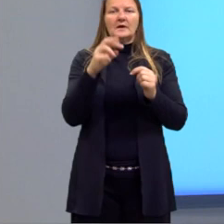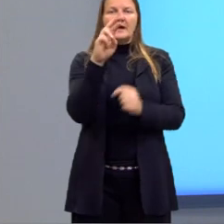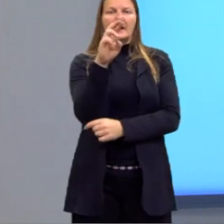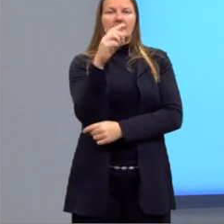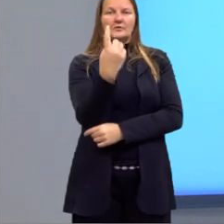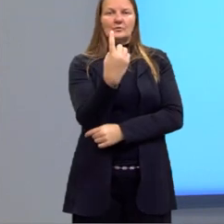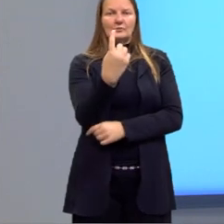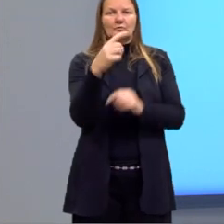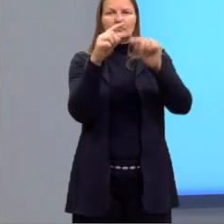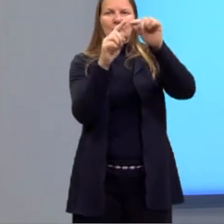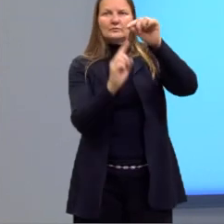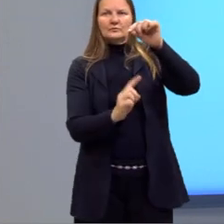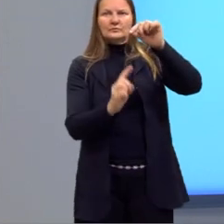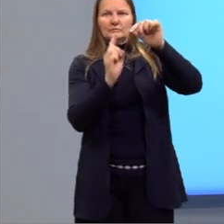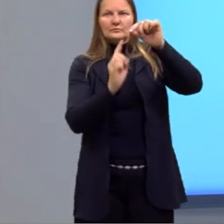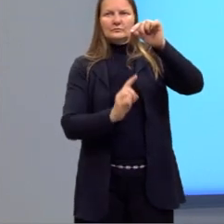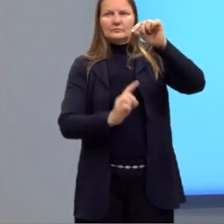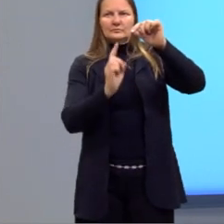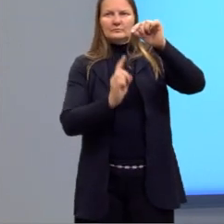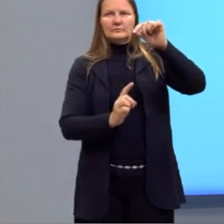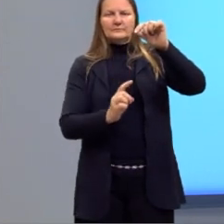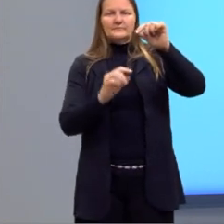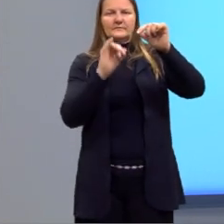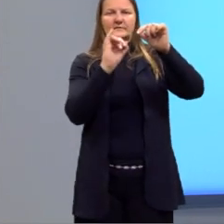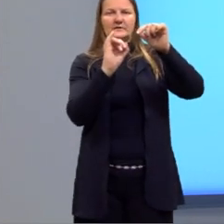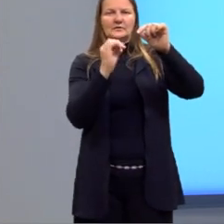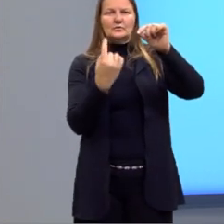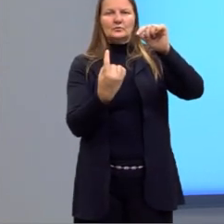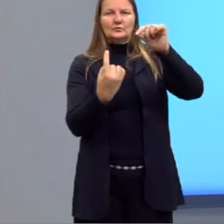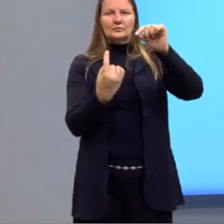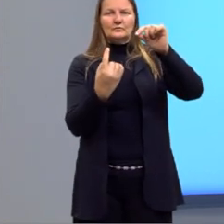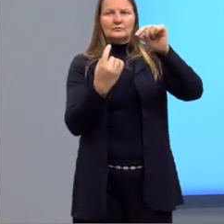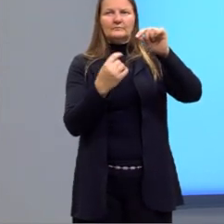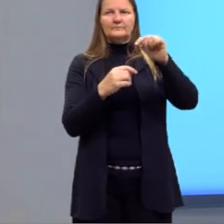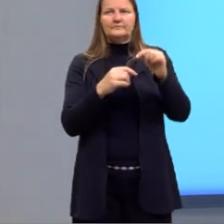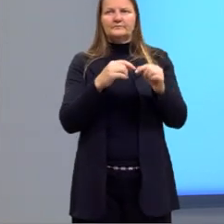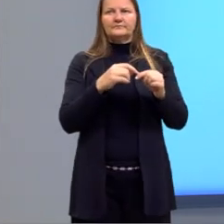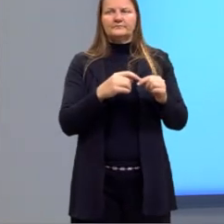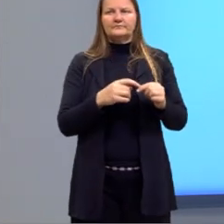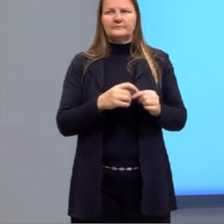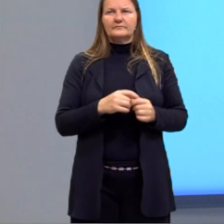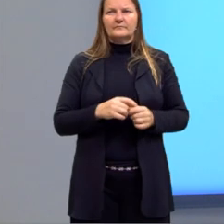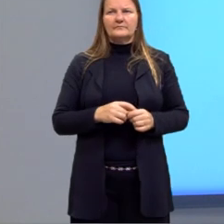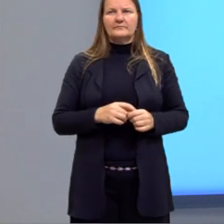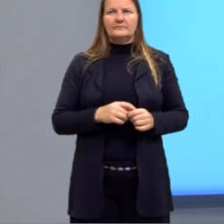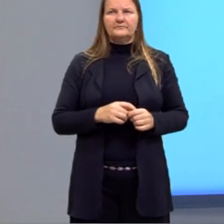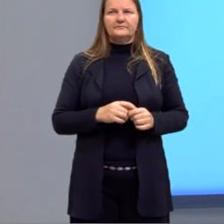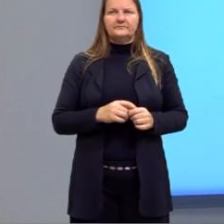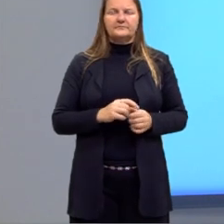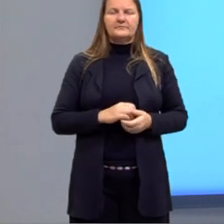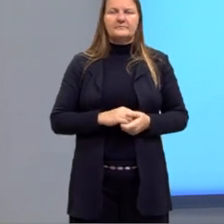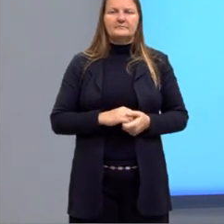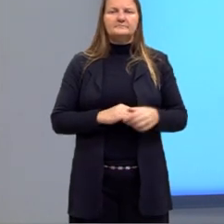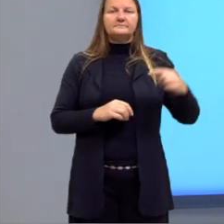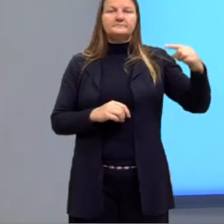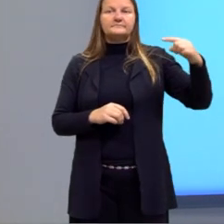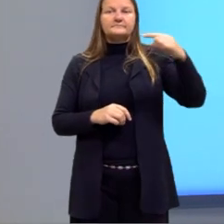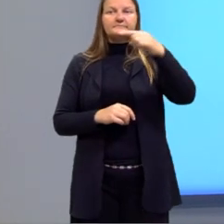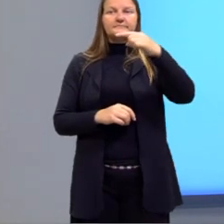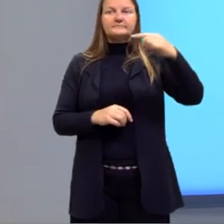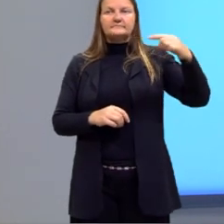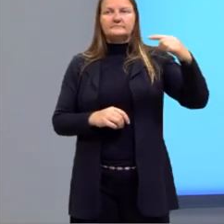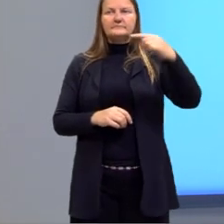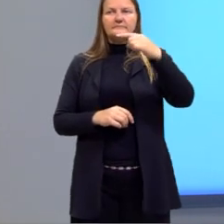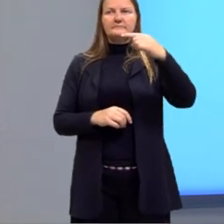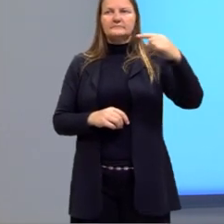R1 a gente vai chamar essa corrente de e um tá E aqui seria o resto tá lá dessa corrente que aqui né Eu